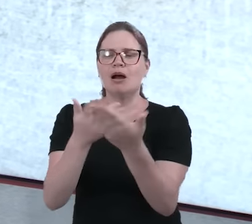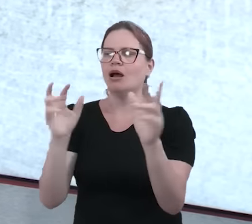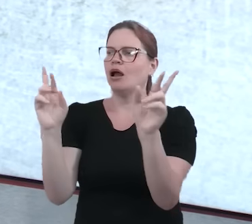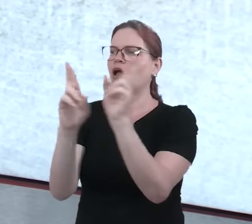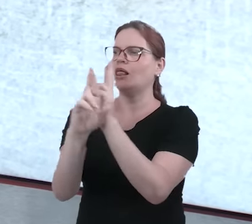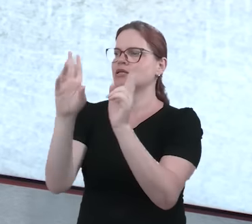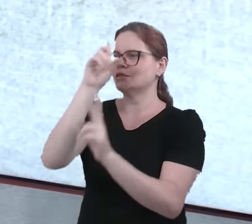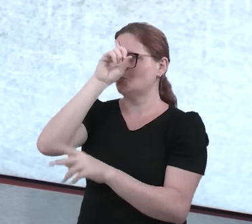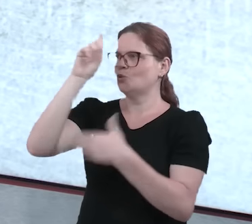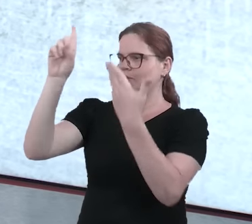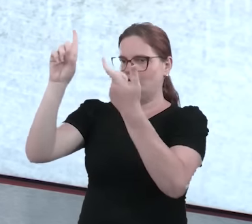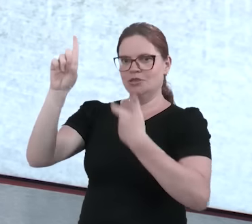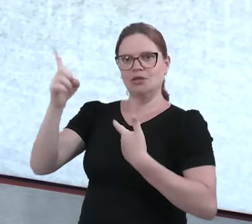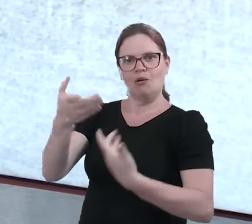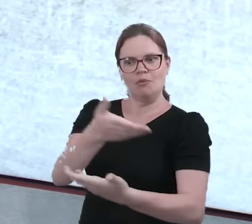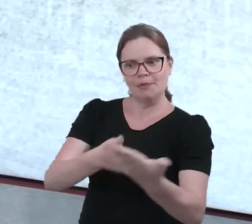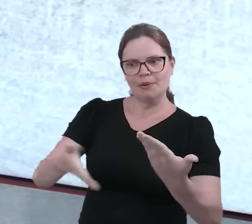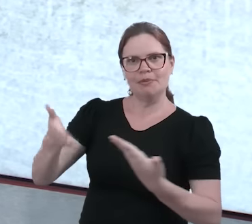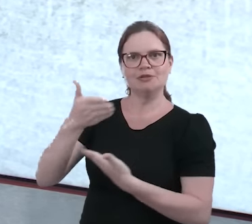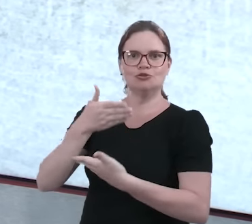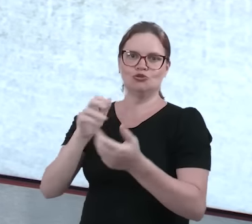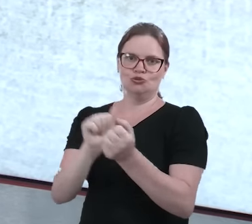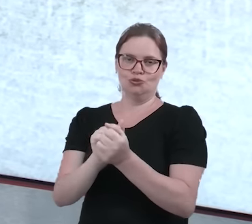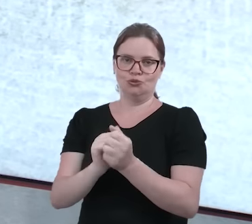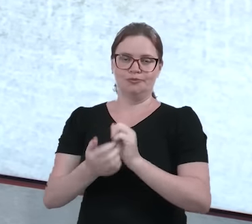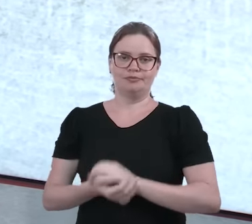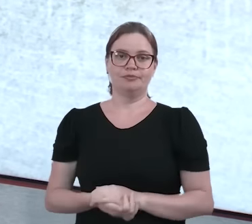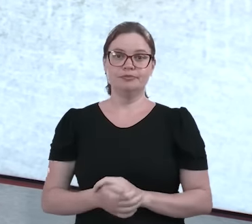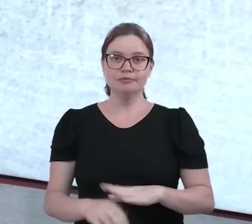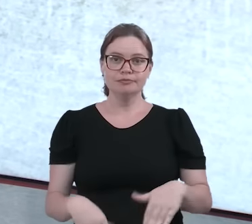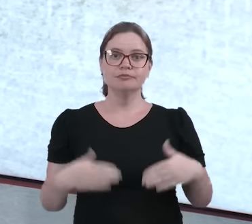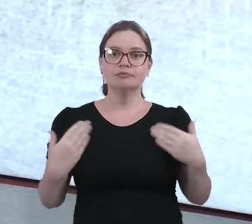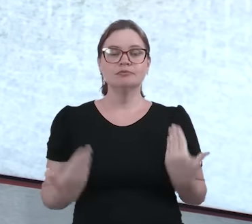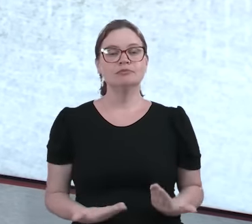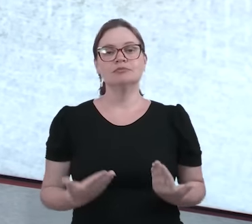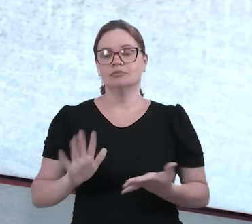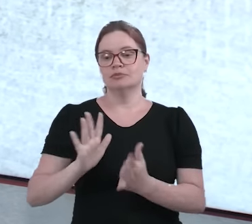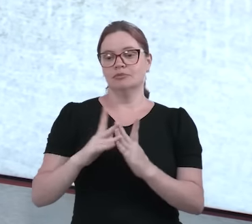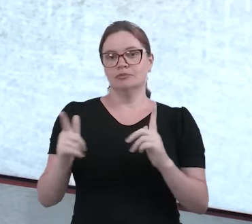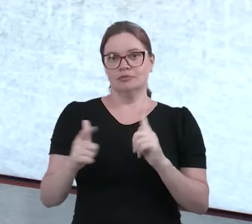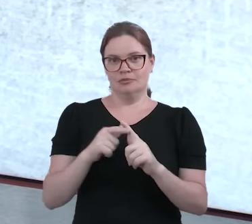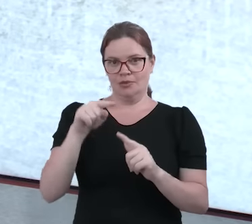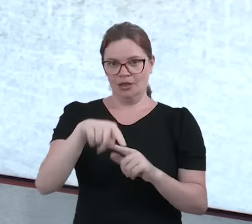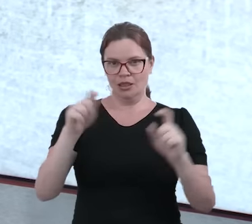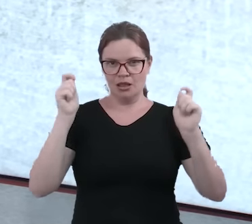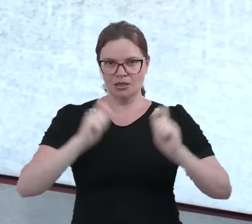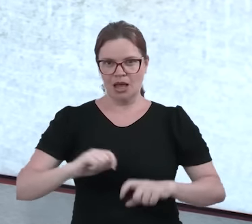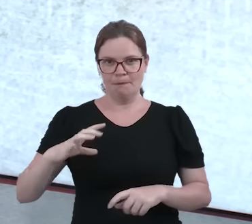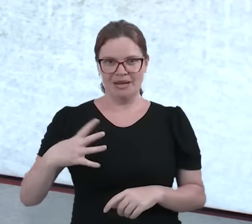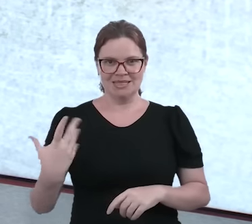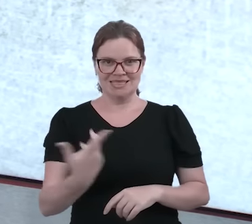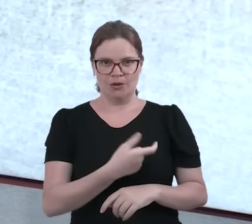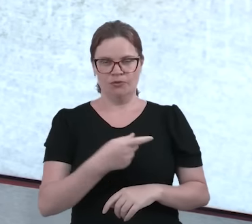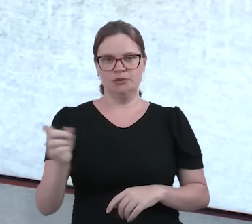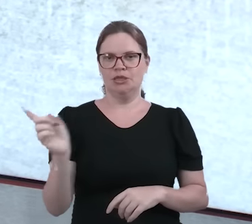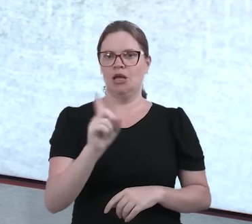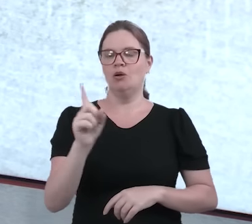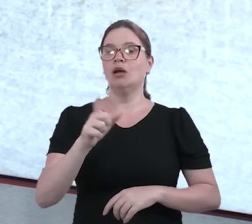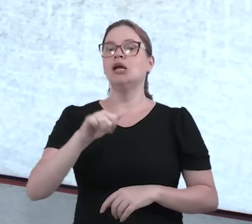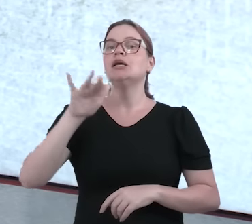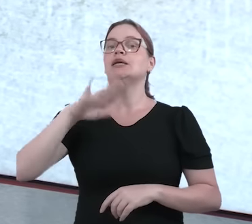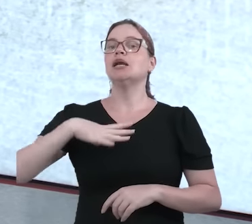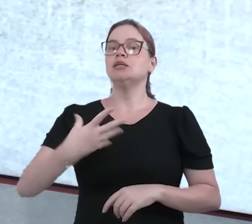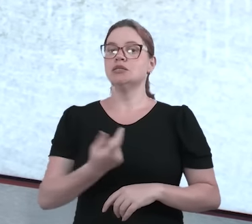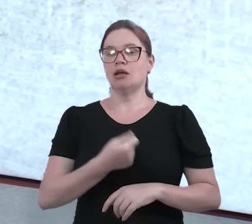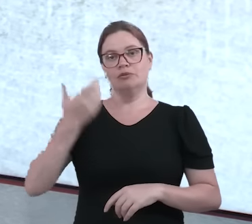com os outros. Portanto, a igreja, na verdade, ela não salva ninguém, porque quem salva é o Senhor Jesus